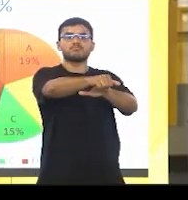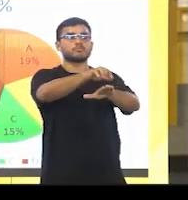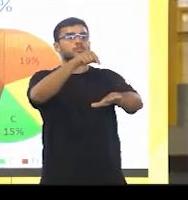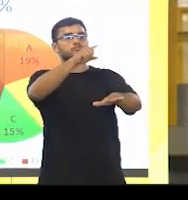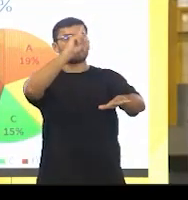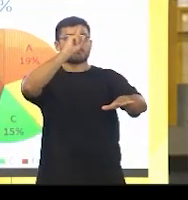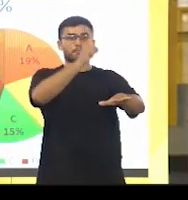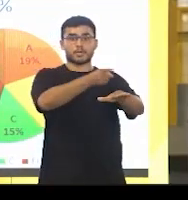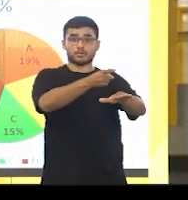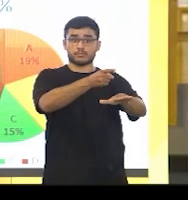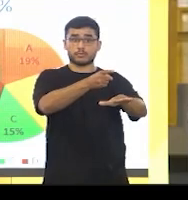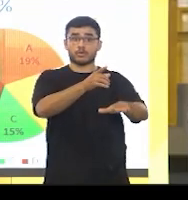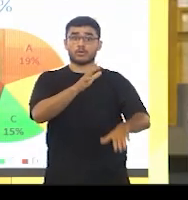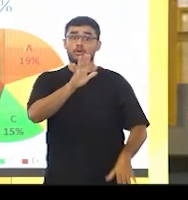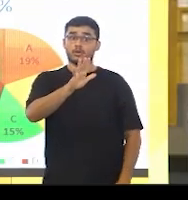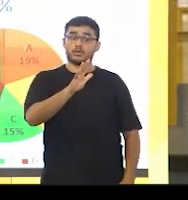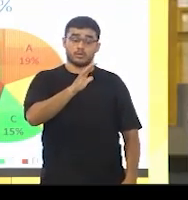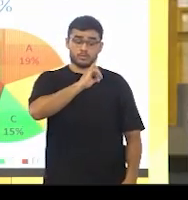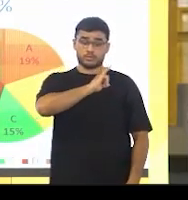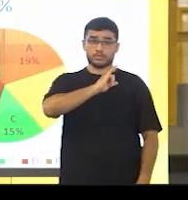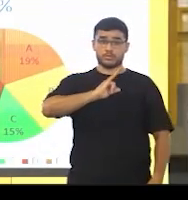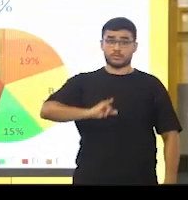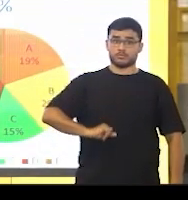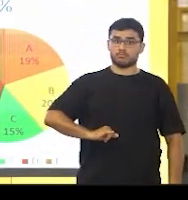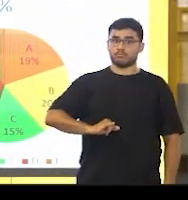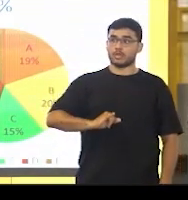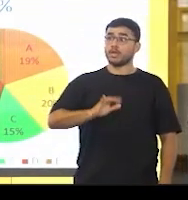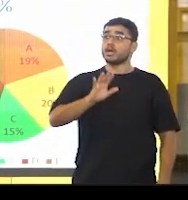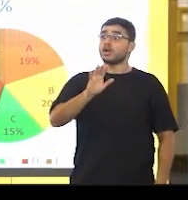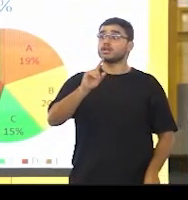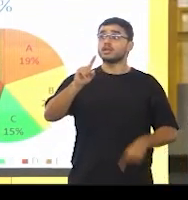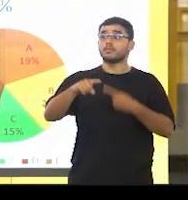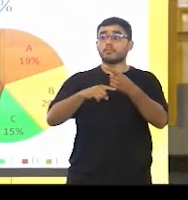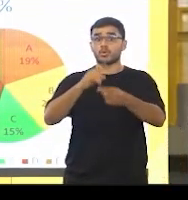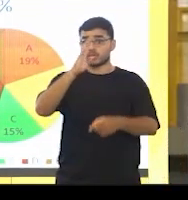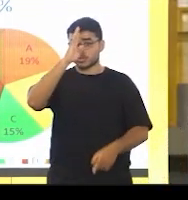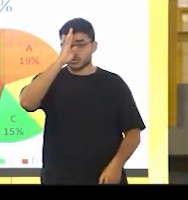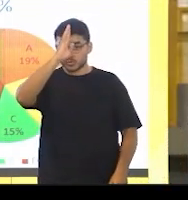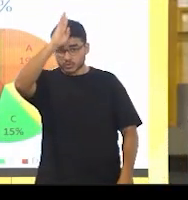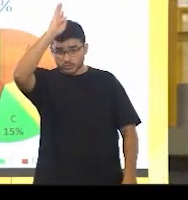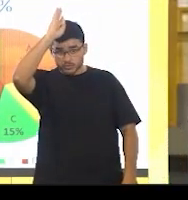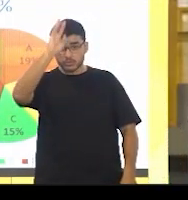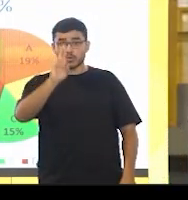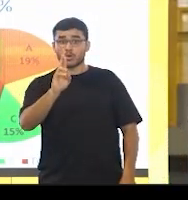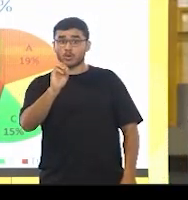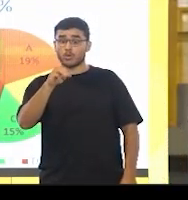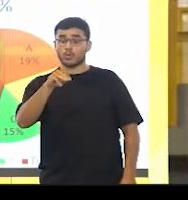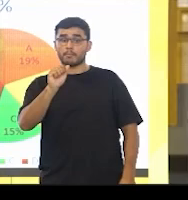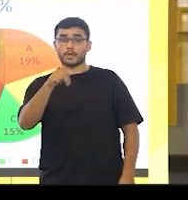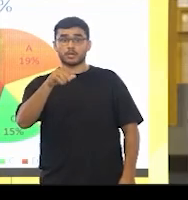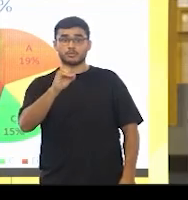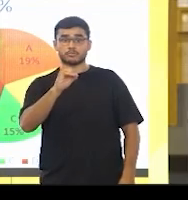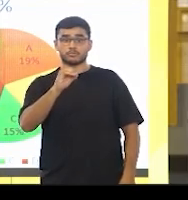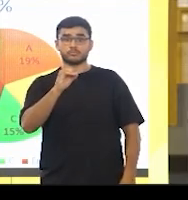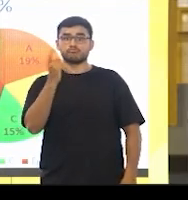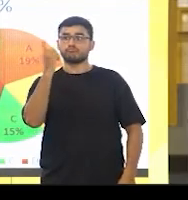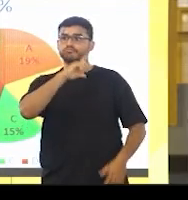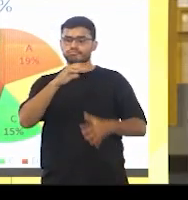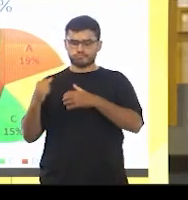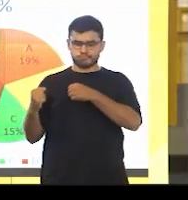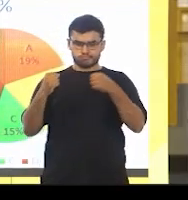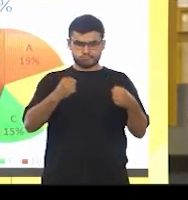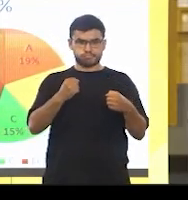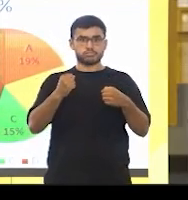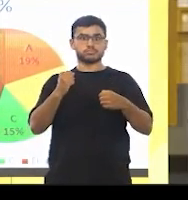Romano, ele vem depois do Império Macedônico de Alexandre. Só que quando o Império Romano, ele assume o